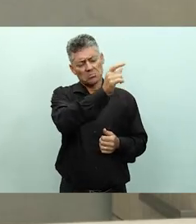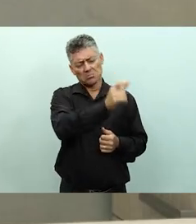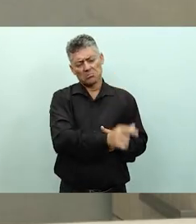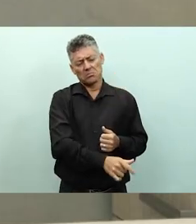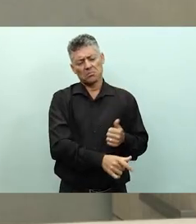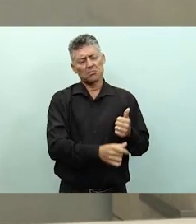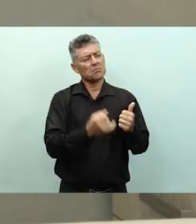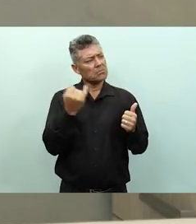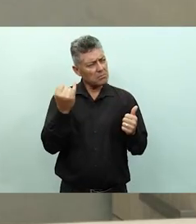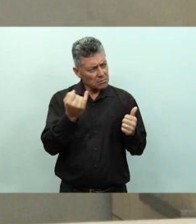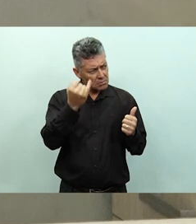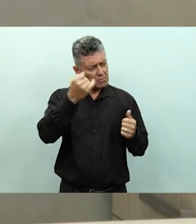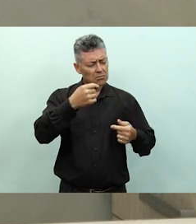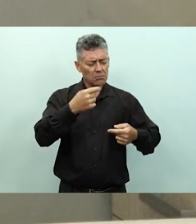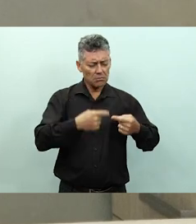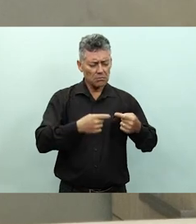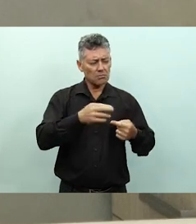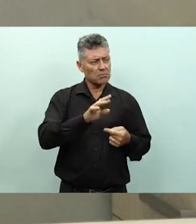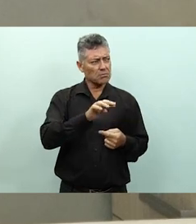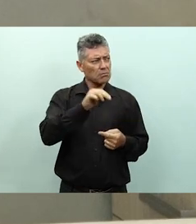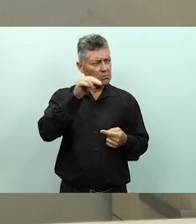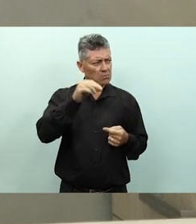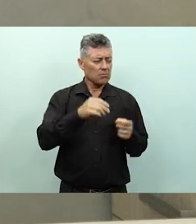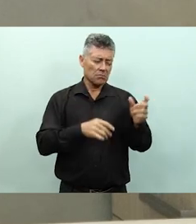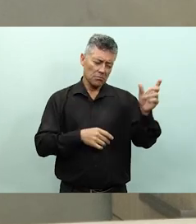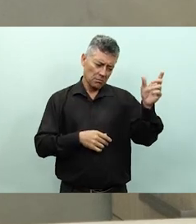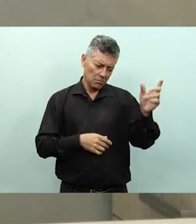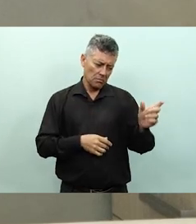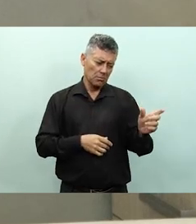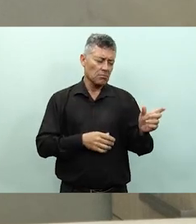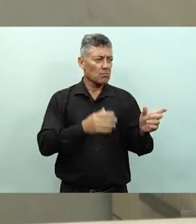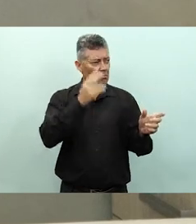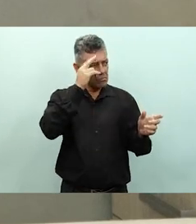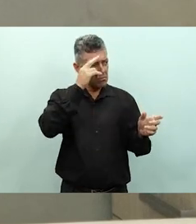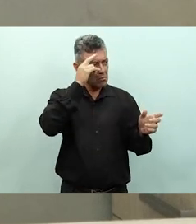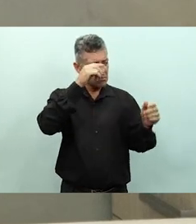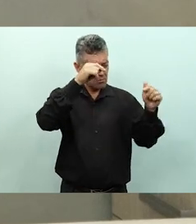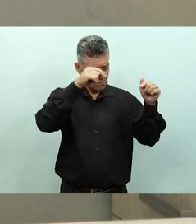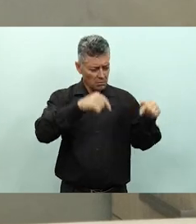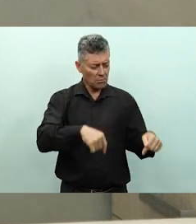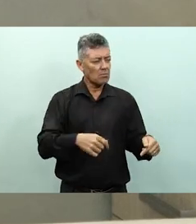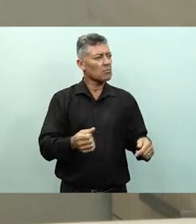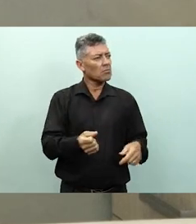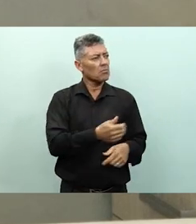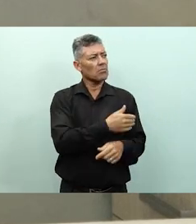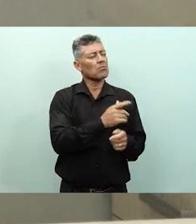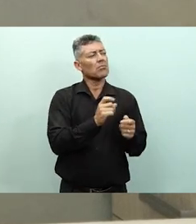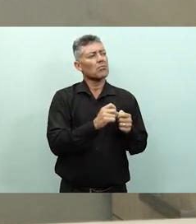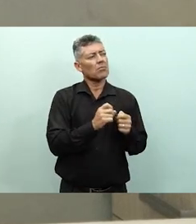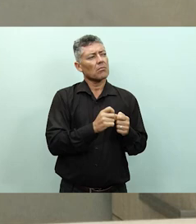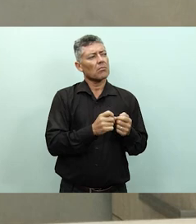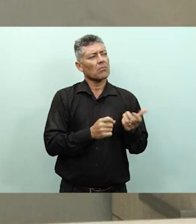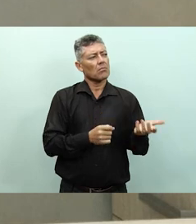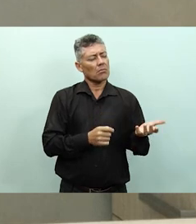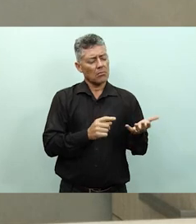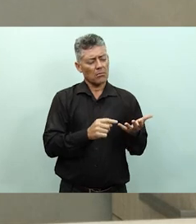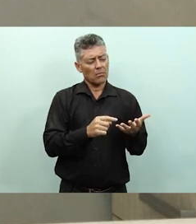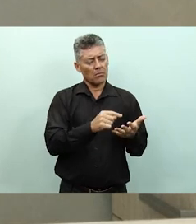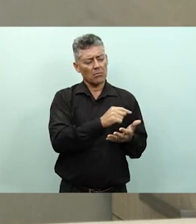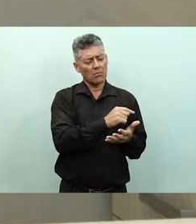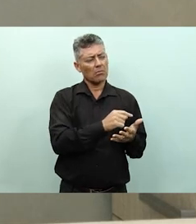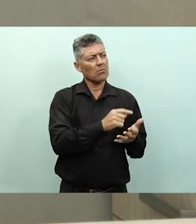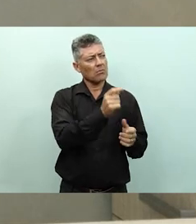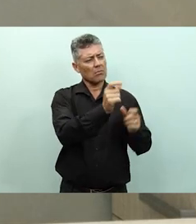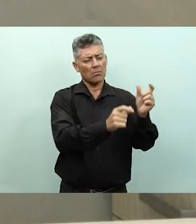uma personalidade muito importante da política do Rio Grande do Norte, especialmente da história recente, pelo que fez,